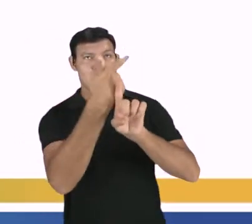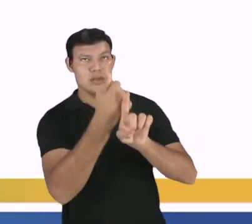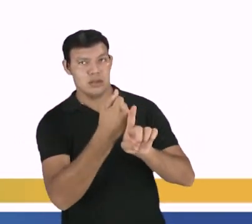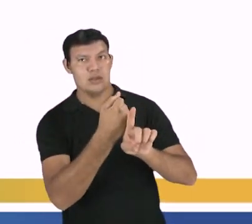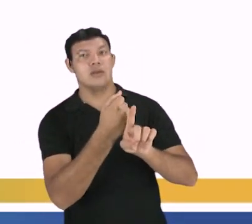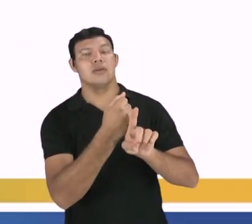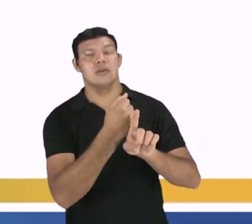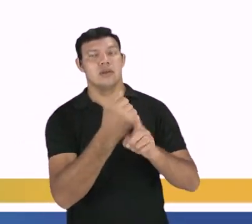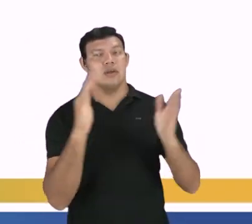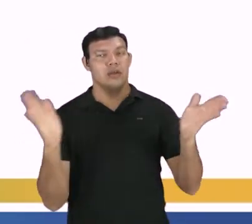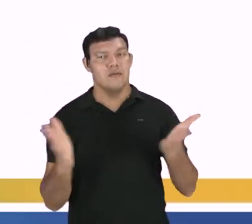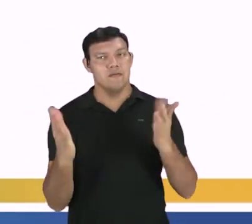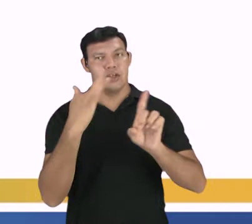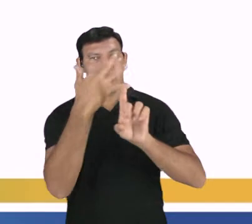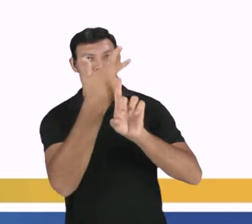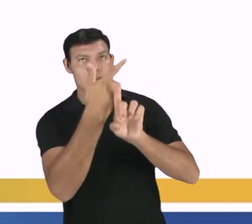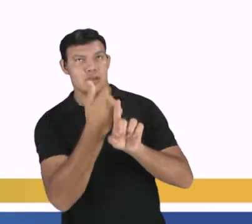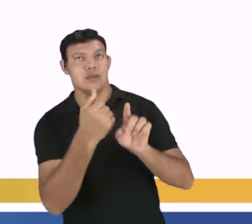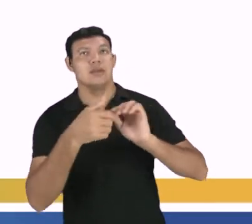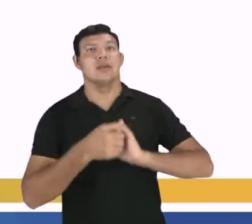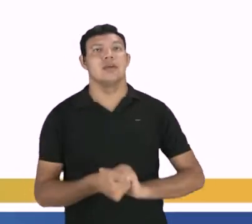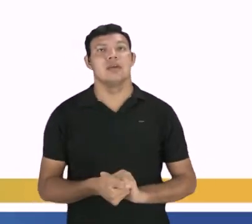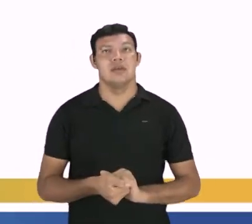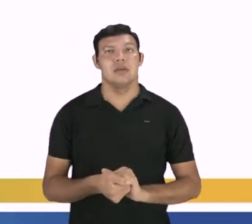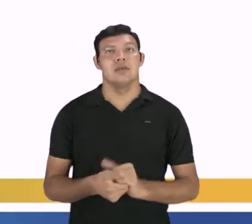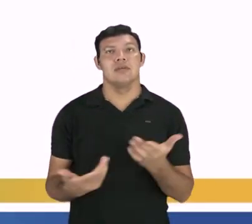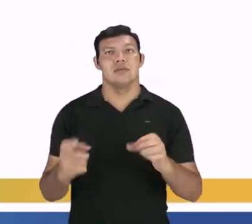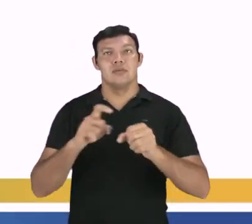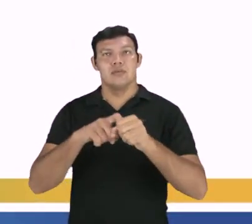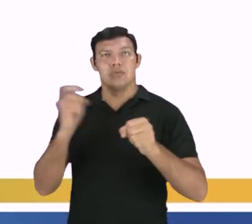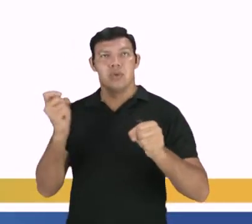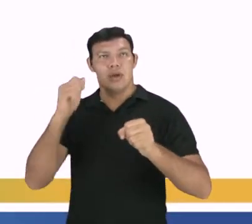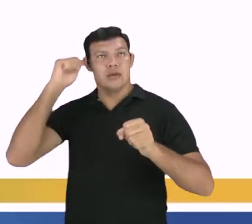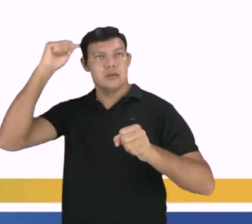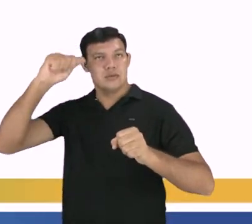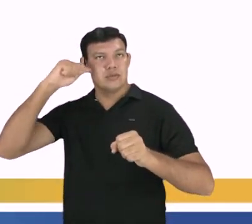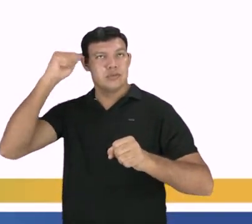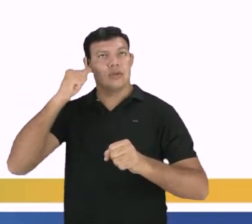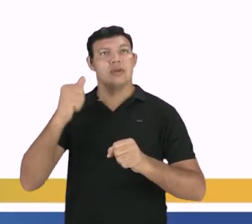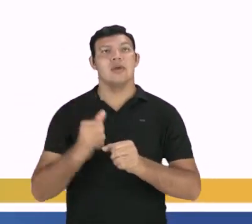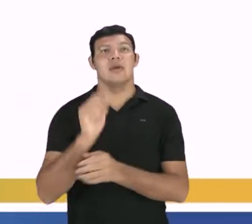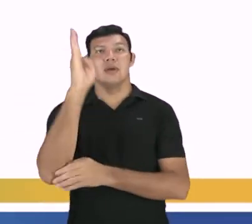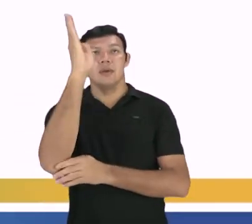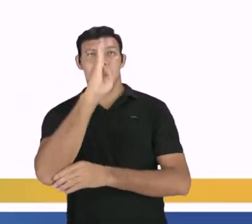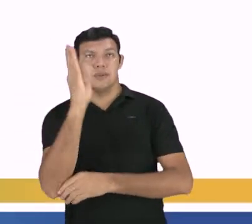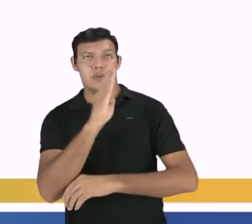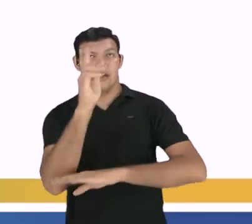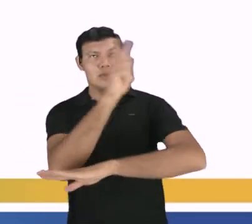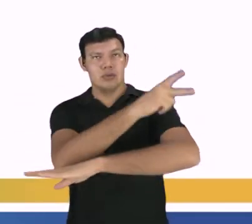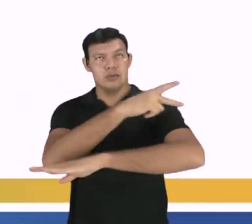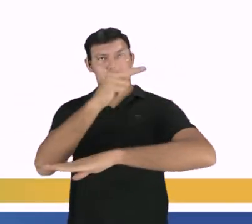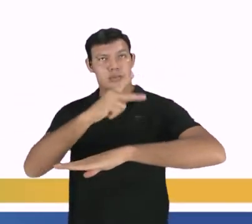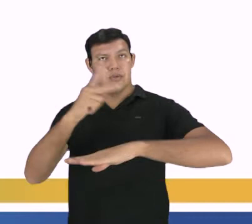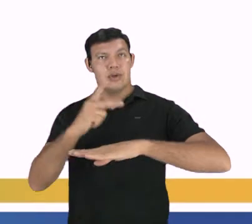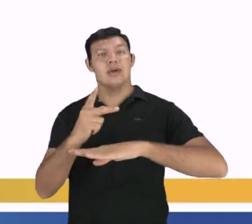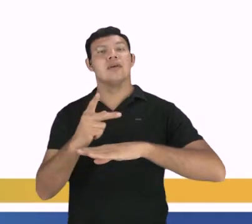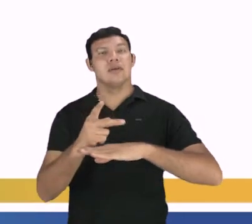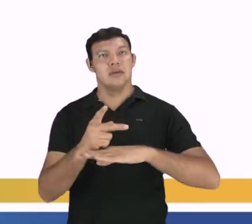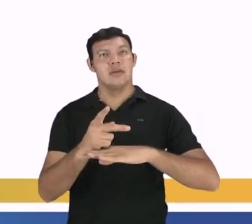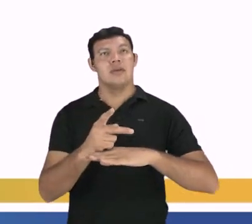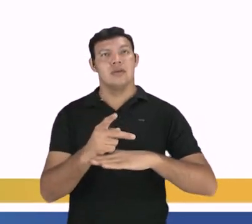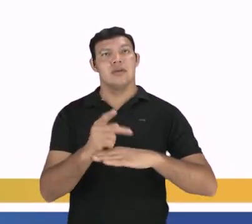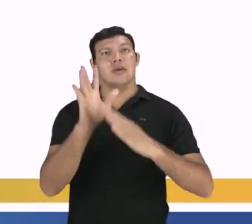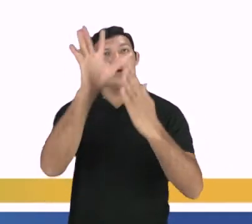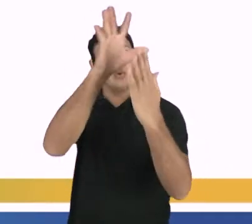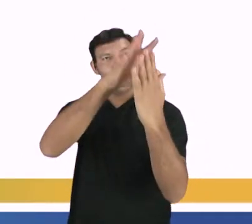que ressaltava o refinamento através de independência artística. No Brasil, o parnasianismo seguiu o modelo